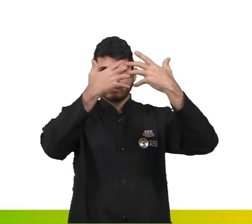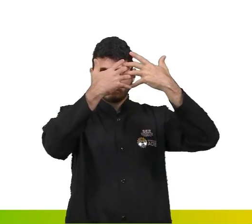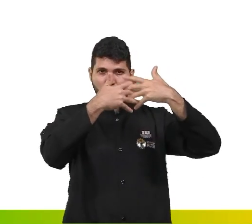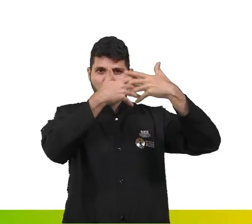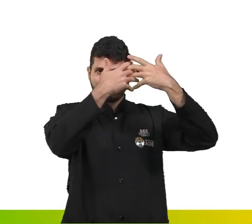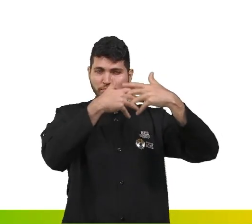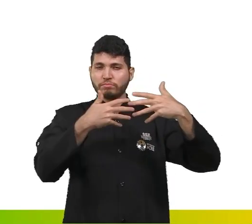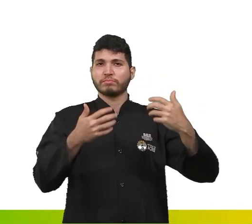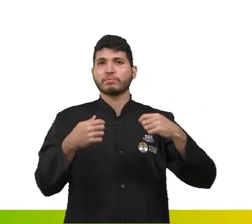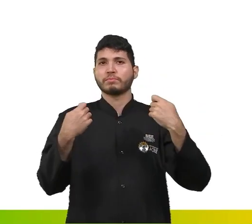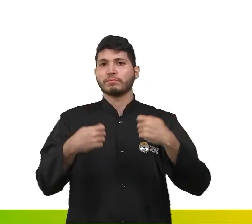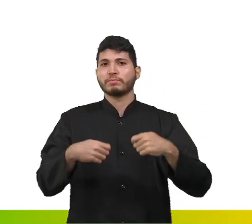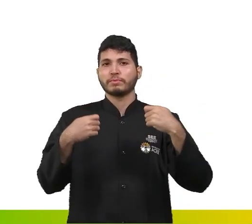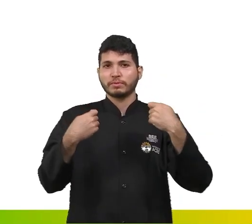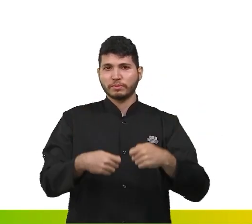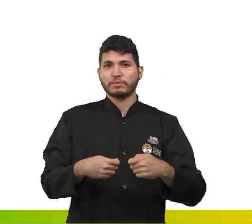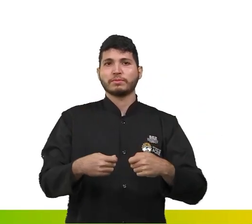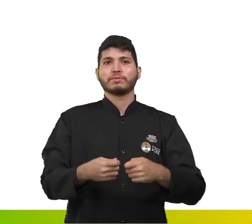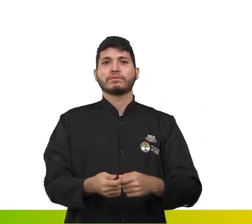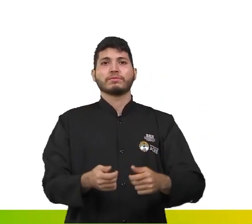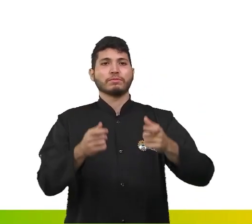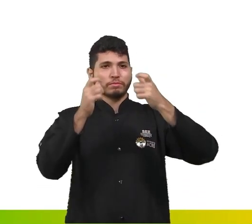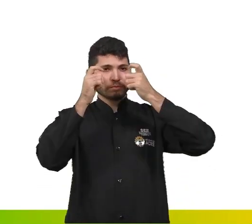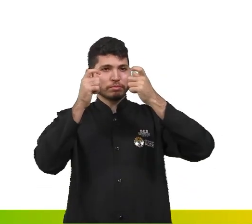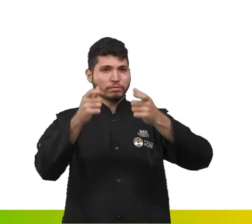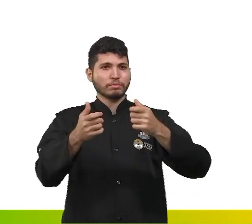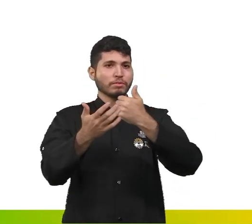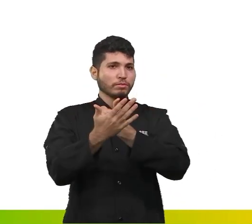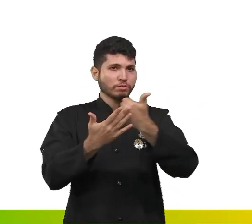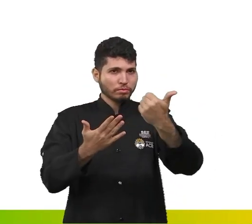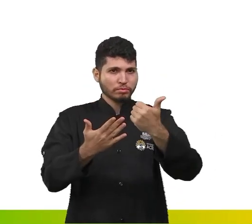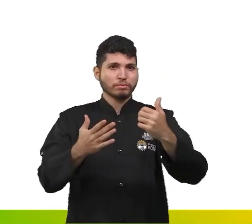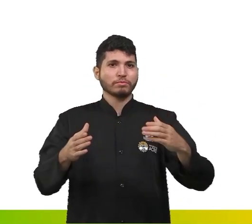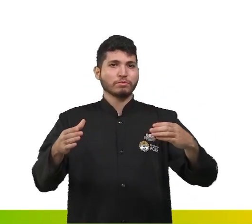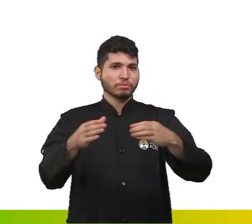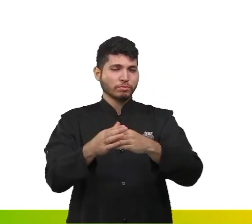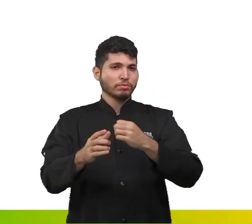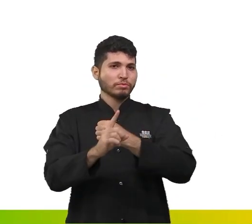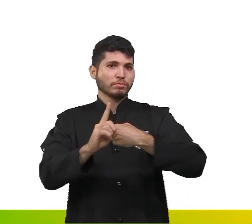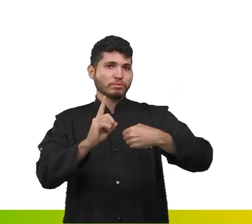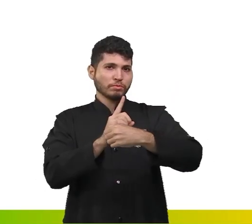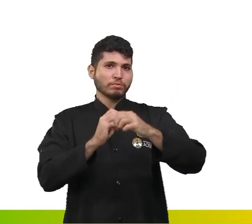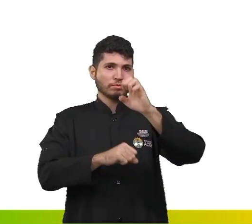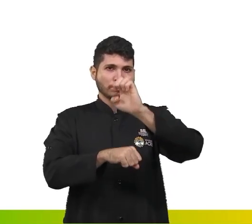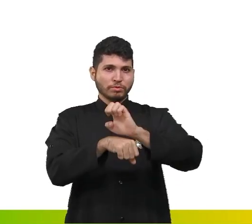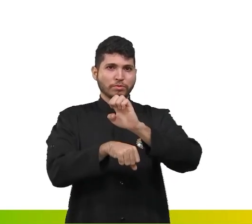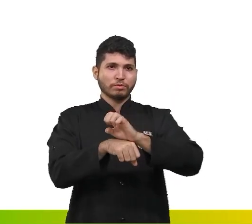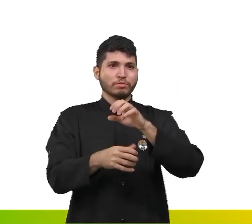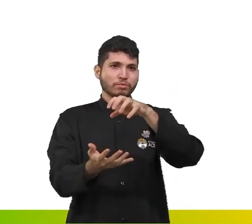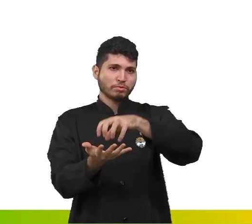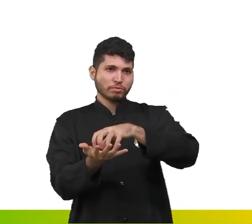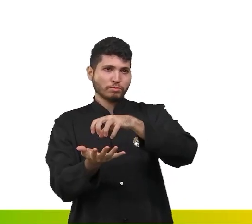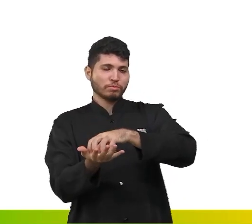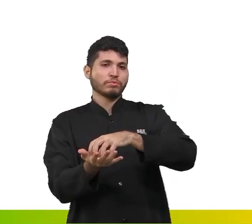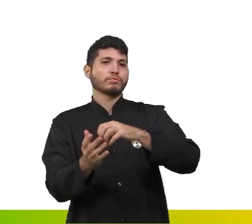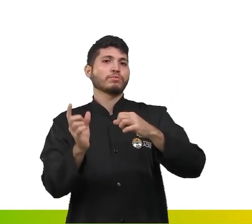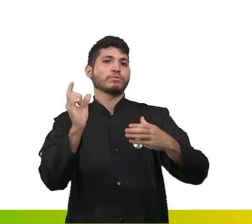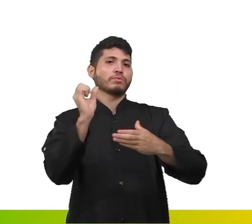e ações conjuntas da sociedade, do Estado e dos órgãos de segurança pública para